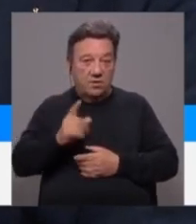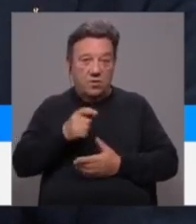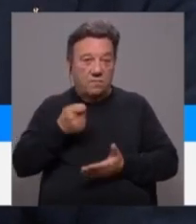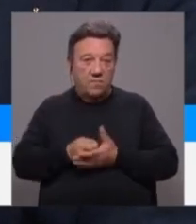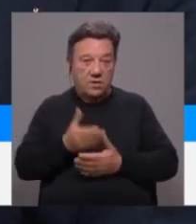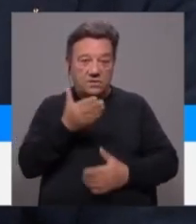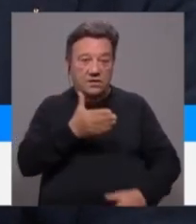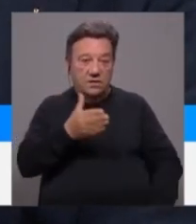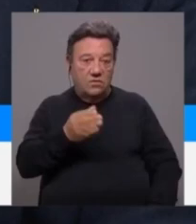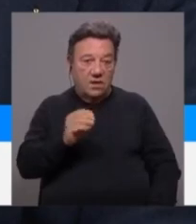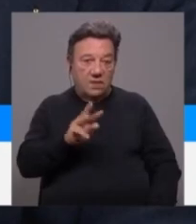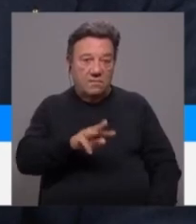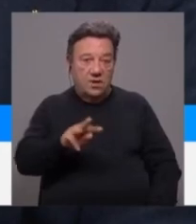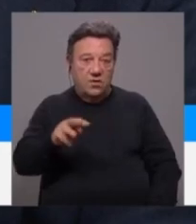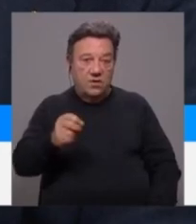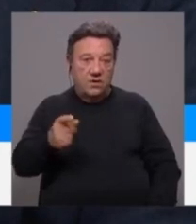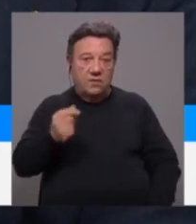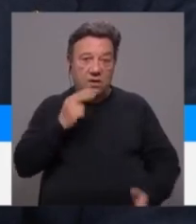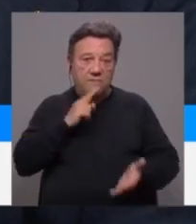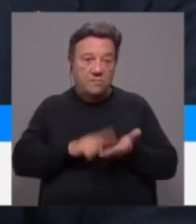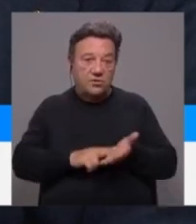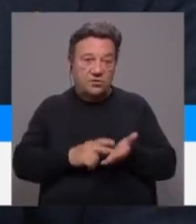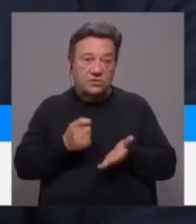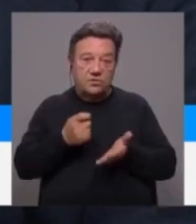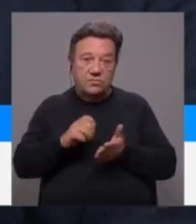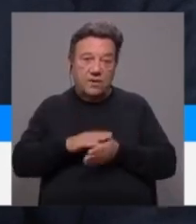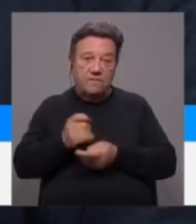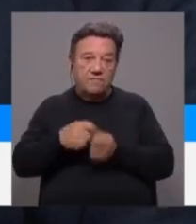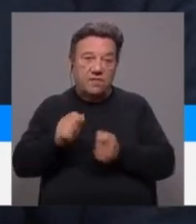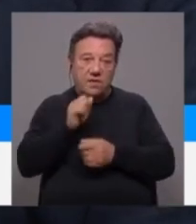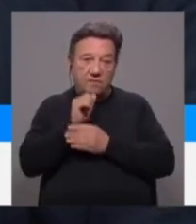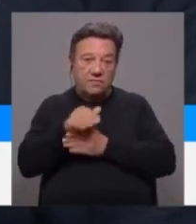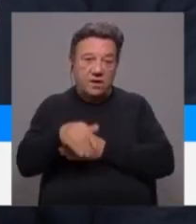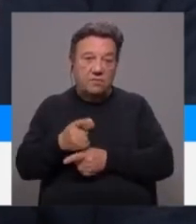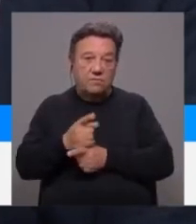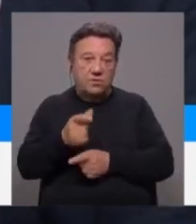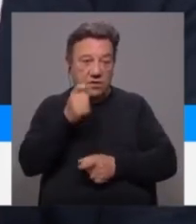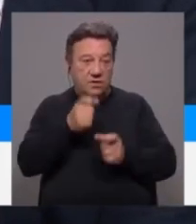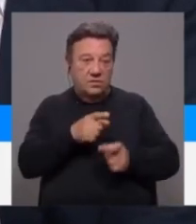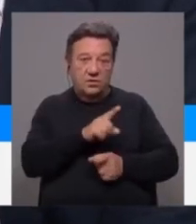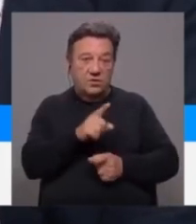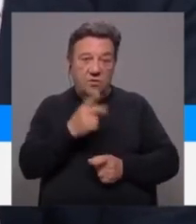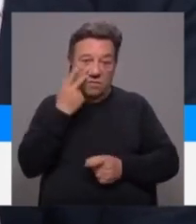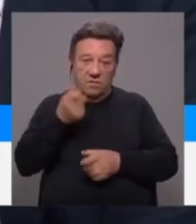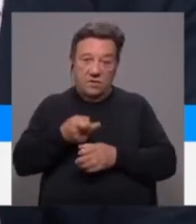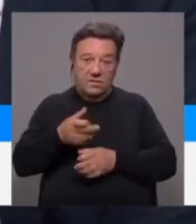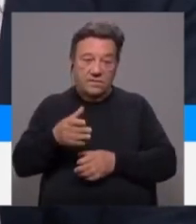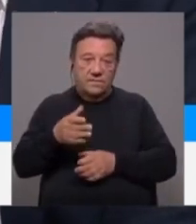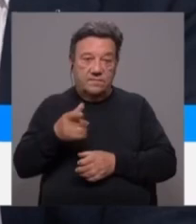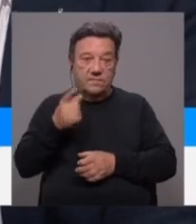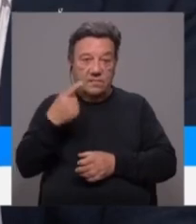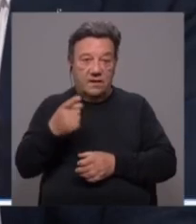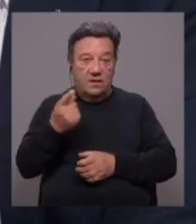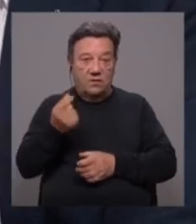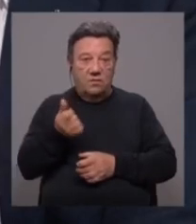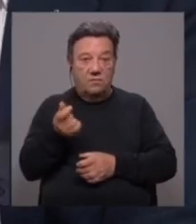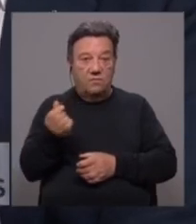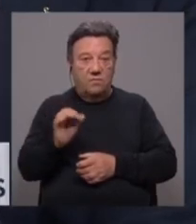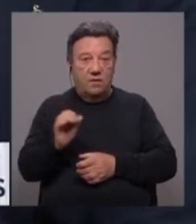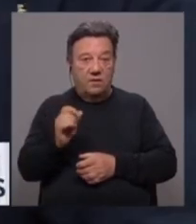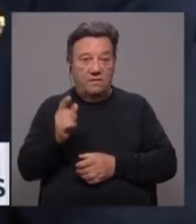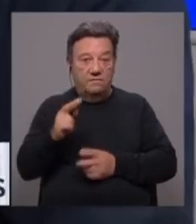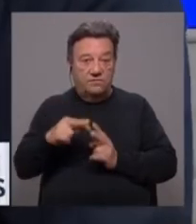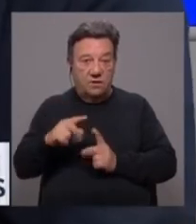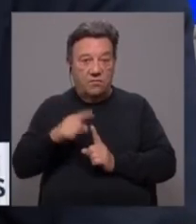pagou 110 milhões de euros de Imposto de selo sobre a venda de barragens porque os cidadãos não residentes tem uma bola